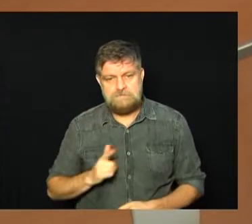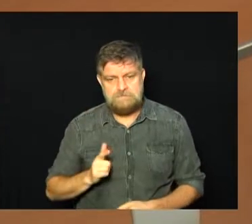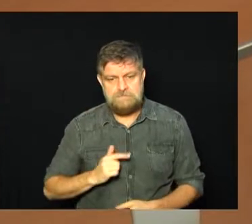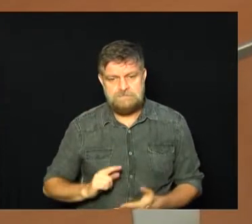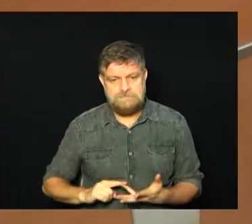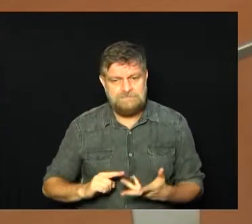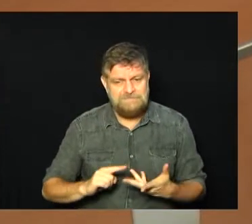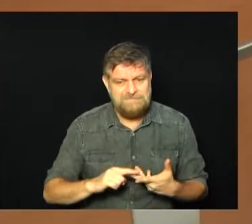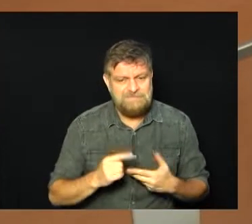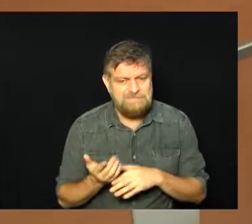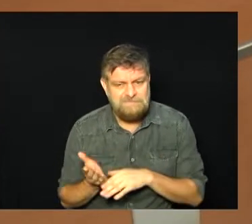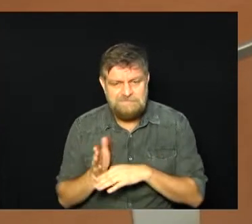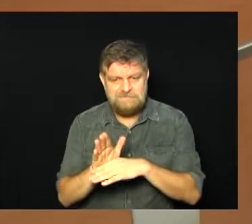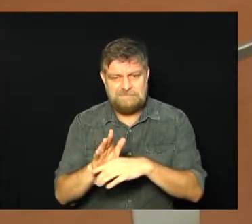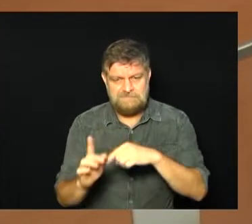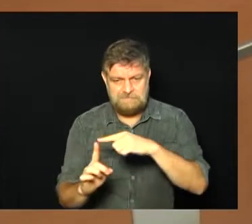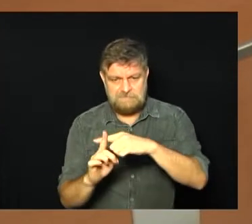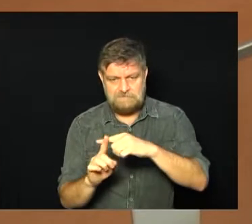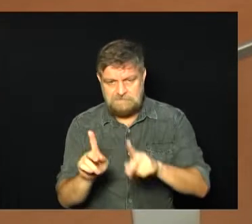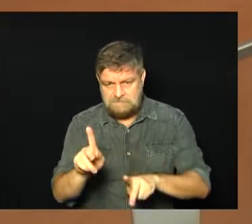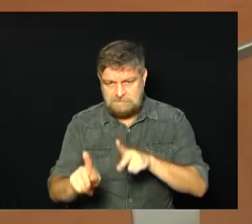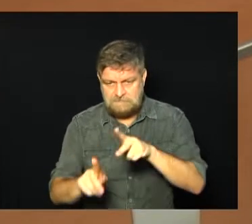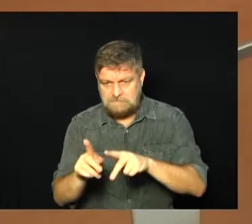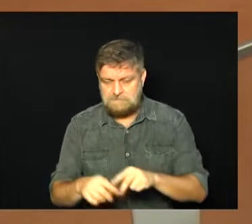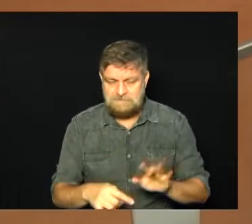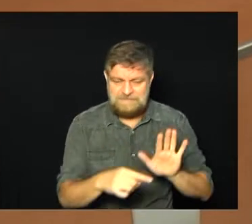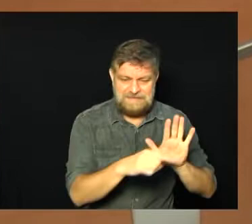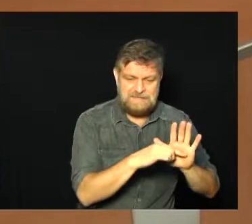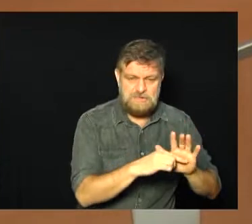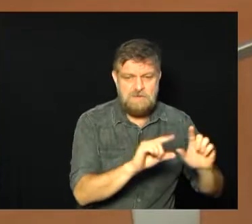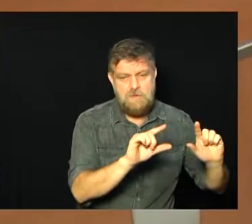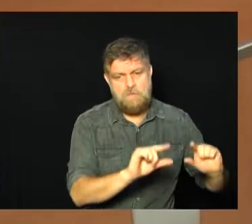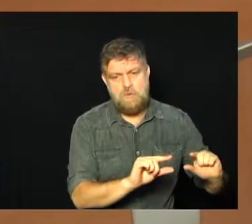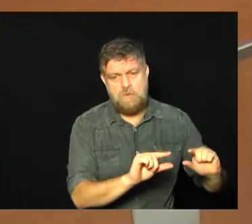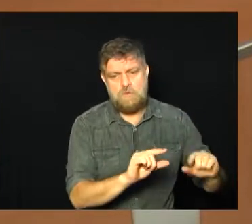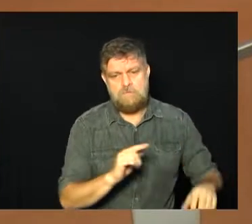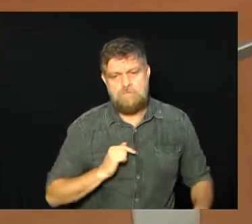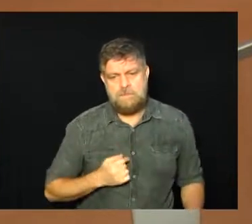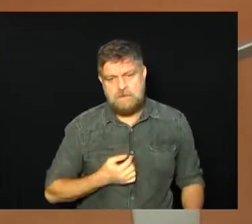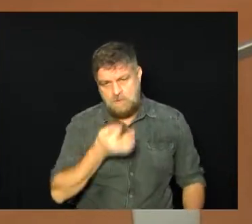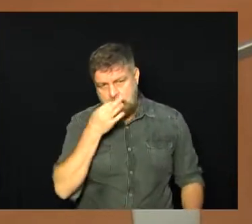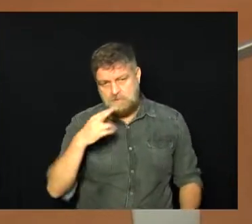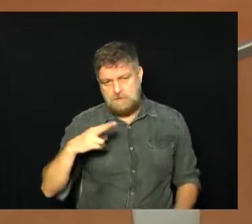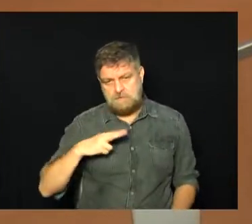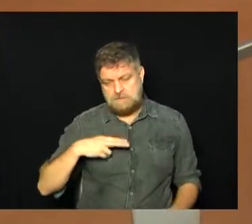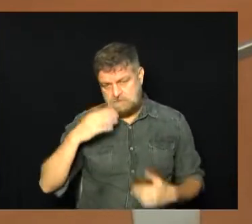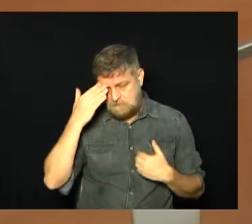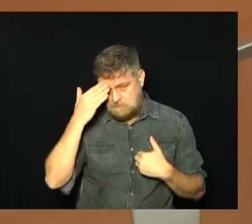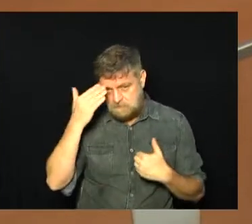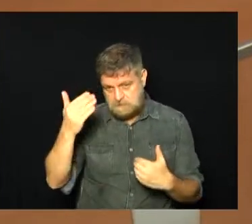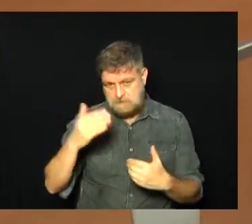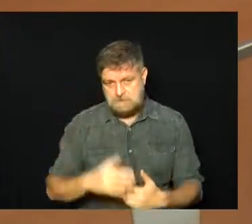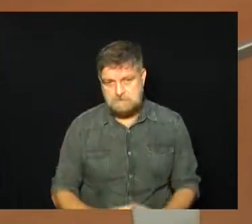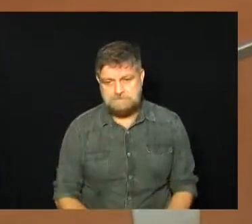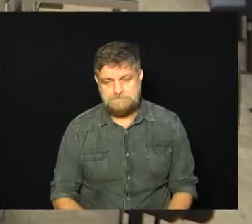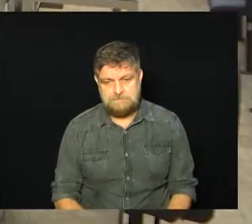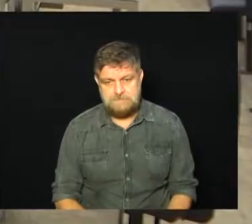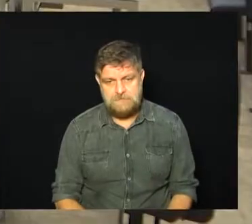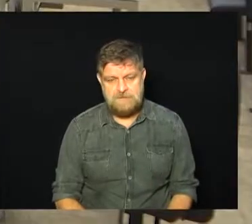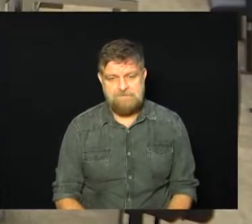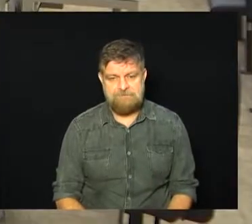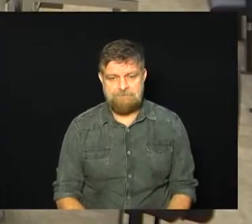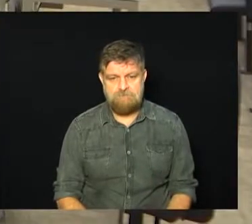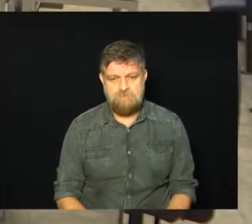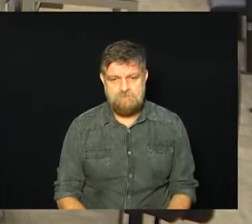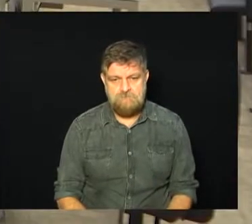condições favoráveis para a população do que contra. Então, esse é o meu ponto de vista. Obrigado. Obrigado, José Renato. Vereador